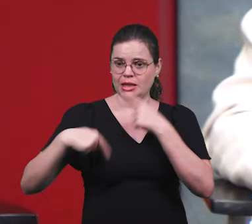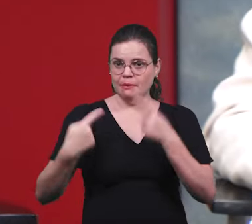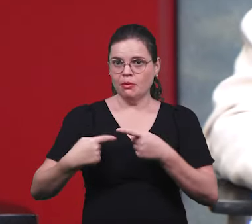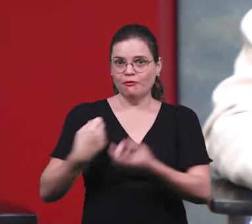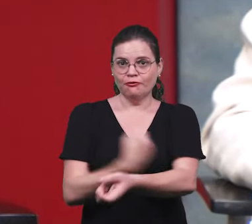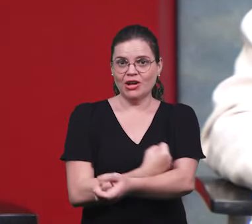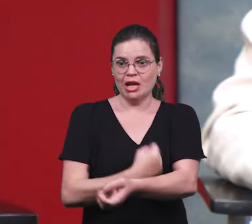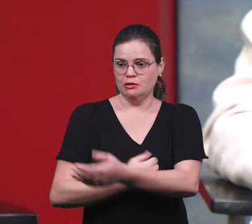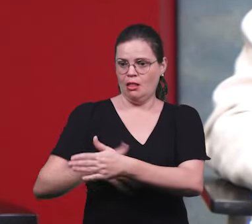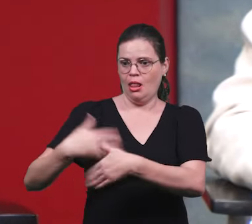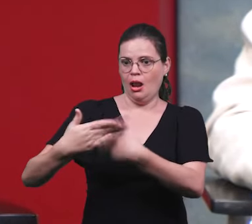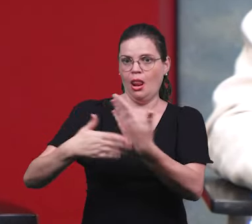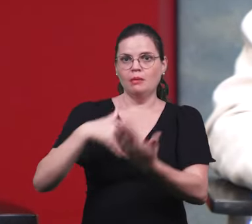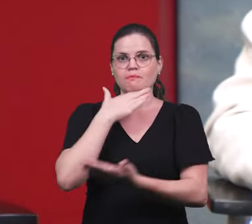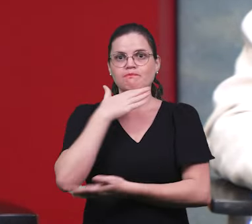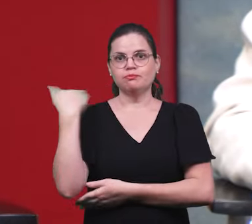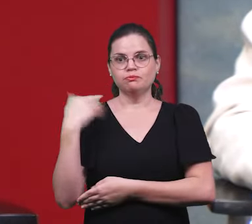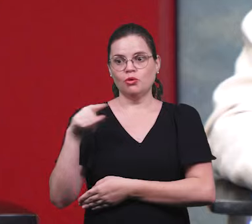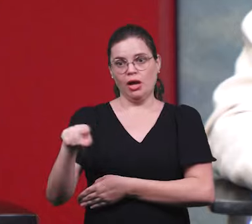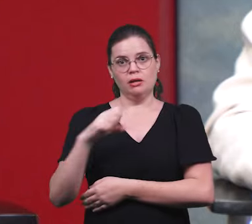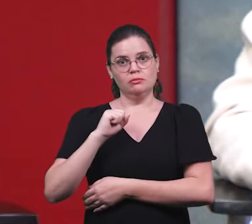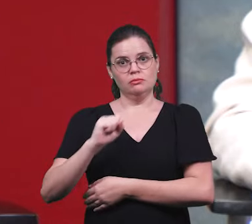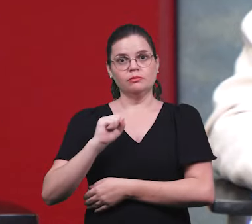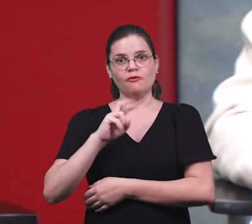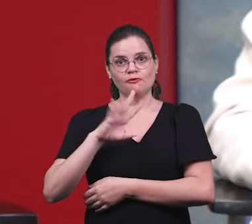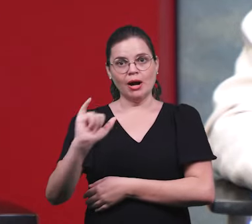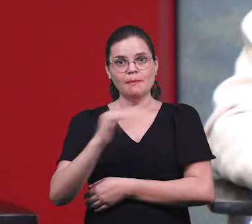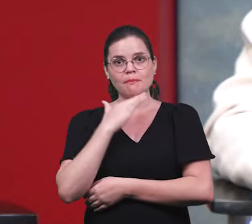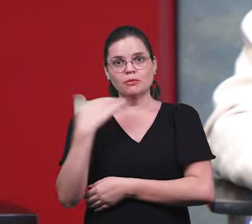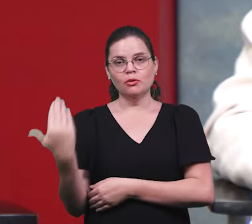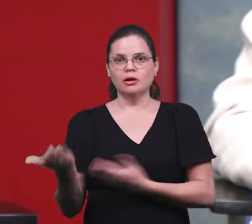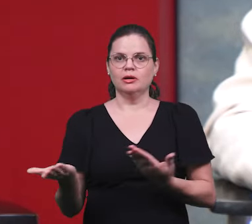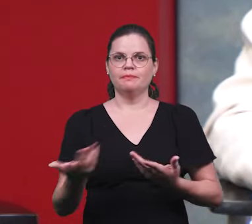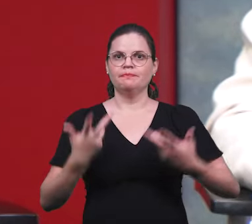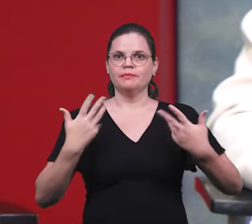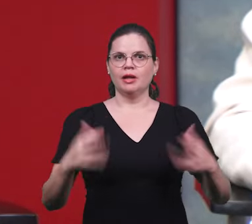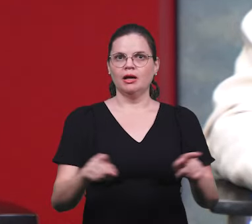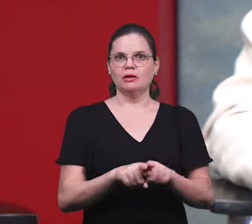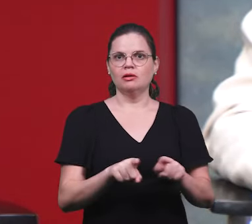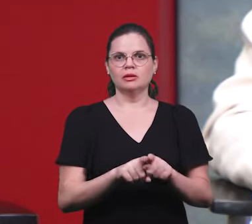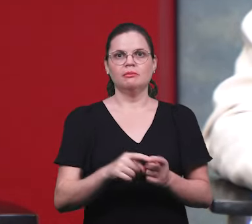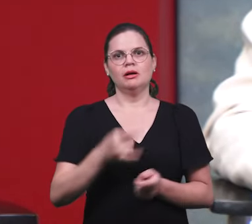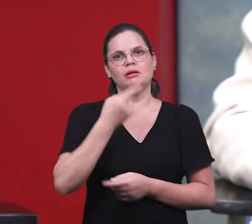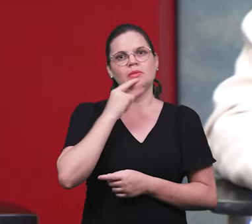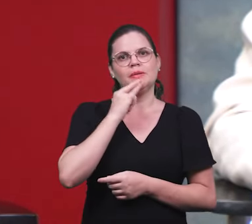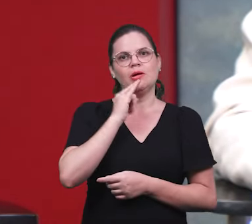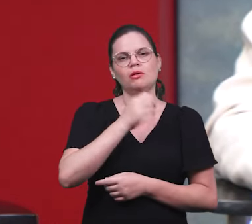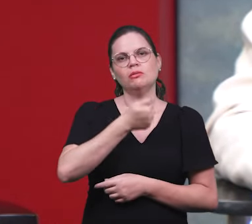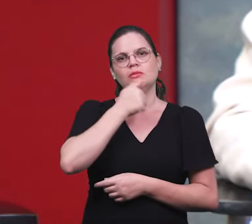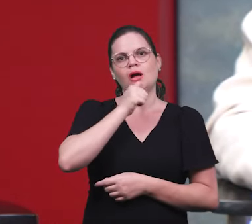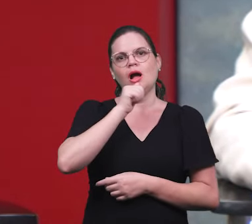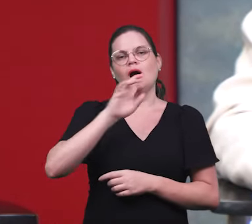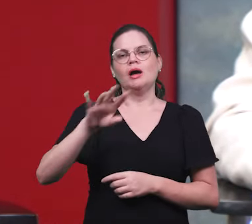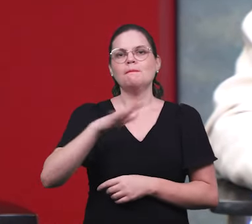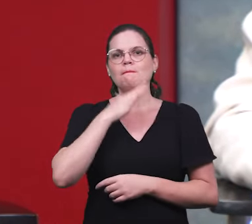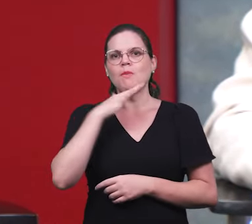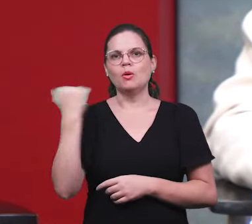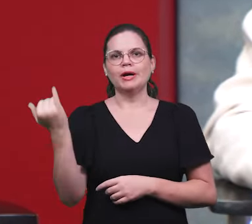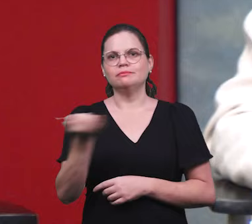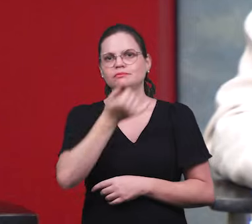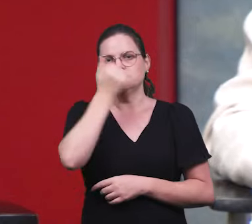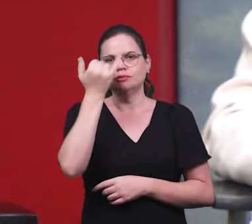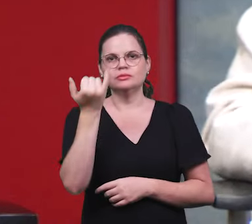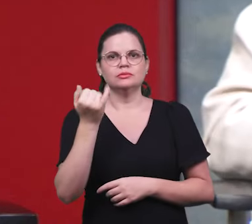vai destruí-lo. Então o adversário é assim, quem toma uma bebida alcoólica, às vezes morreu ali num acidente, uma tragédia